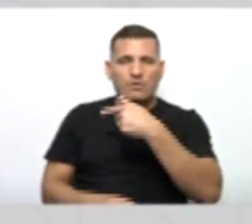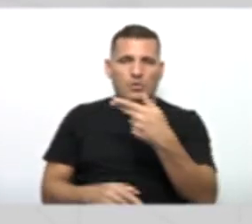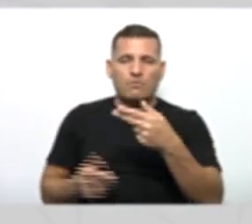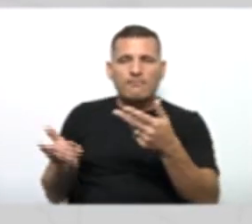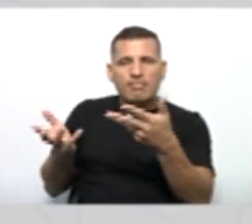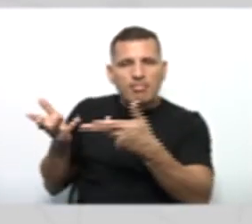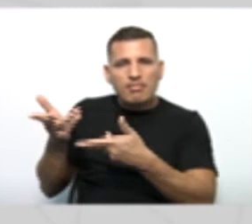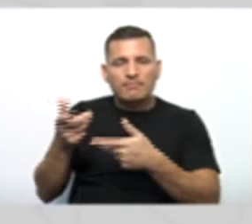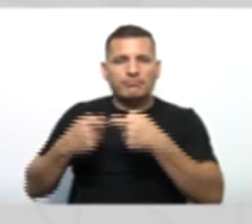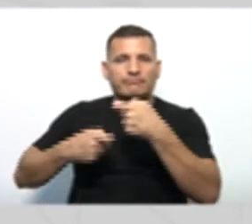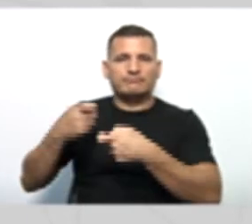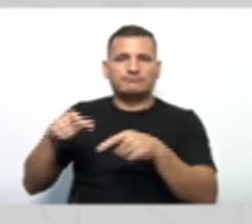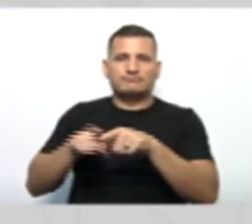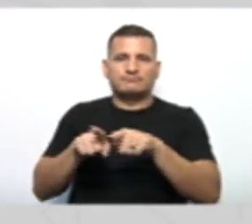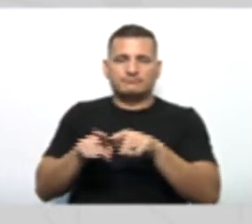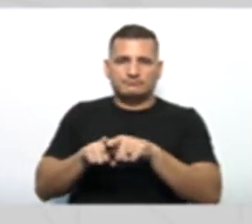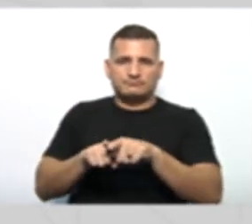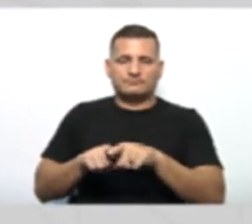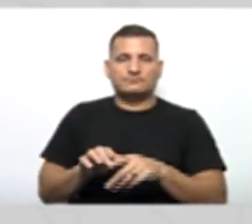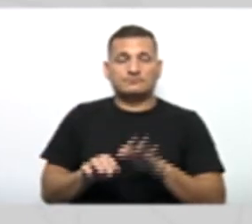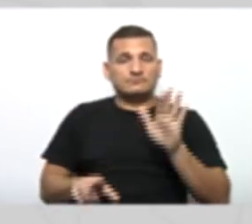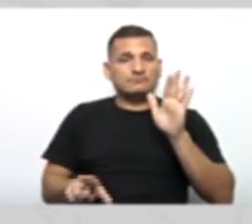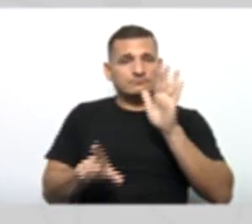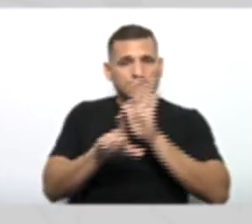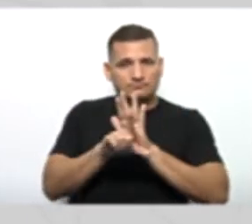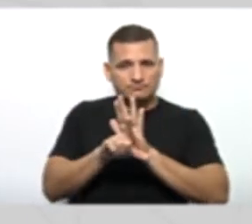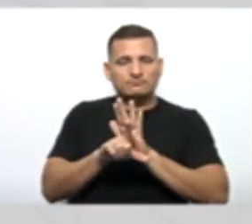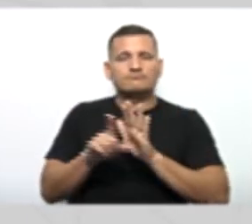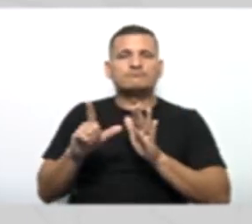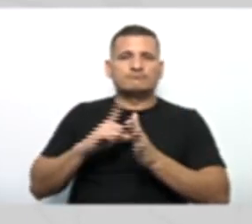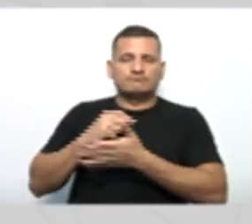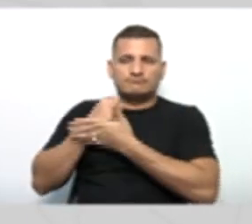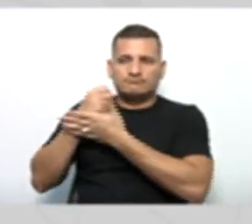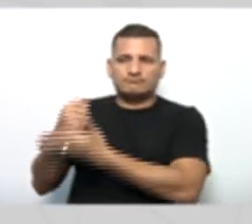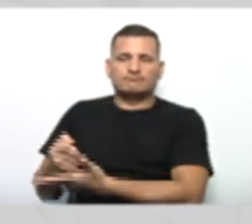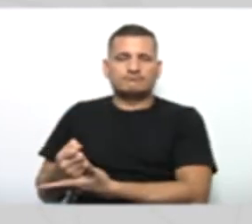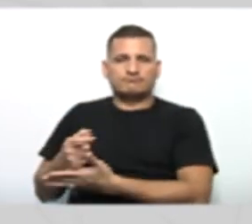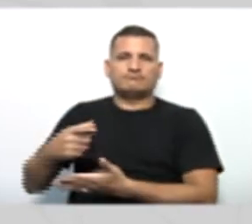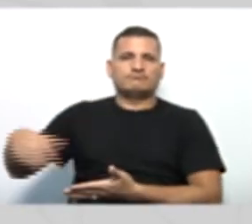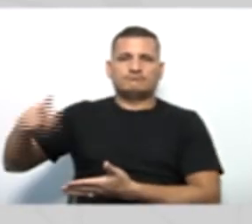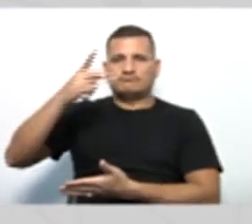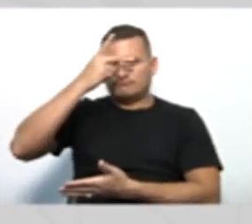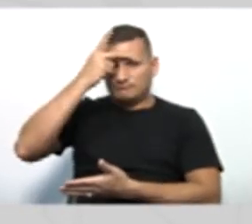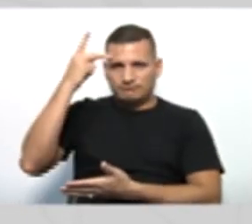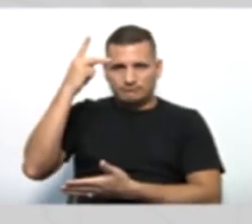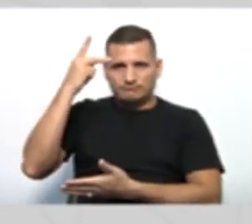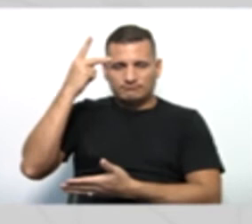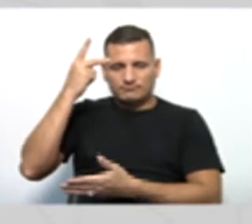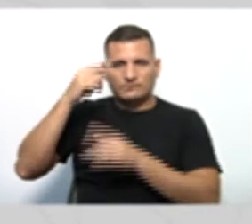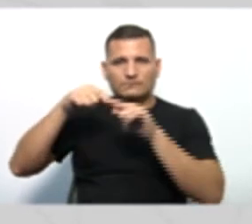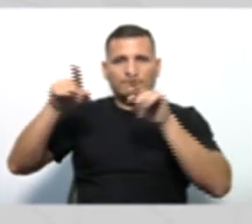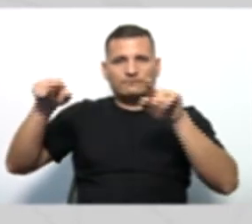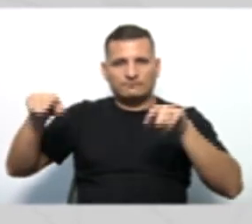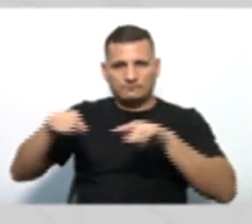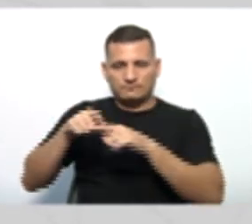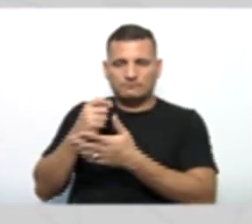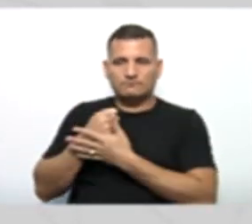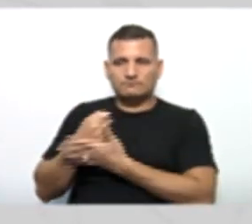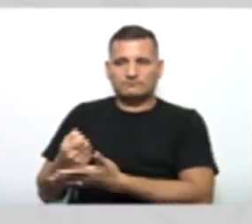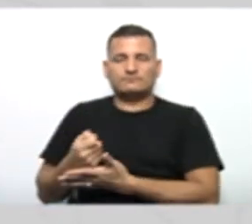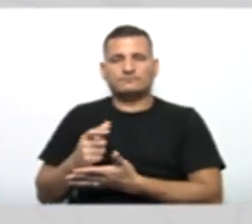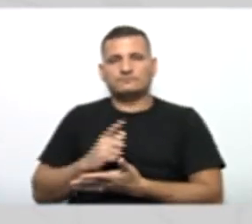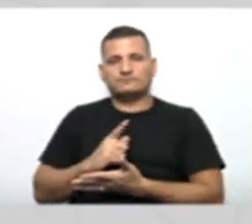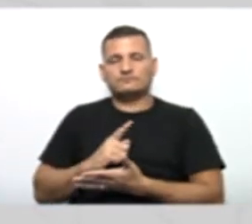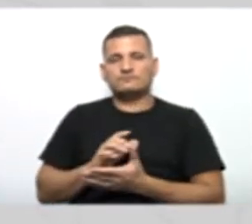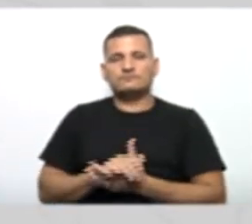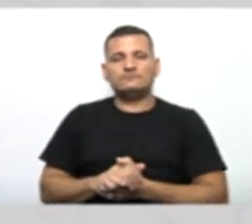assediou sexualmente né a lei ela ampara esse servidores ampar esses funcionários nós